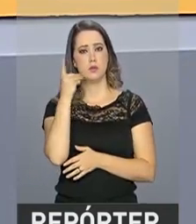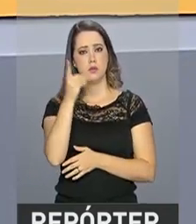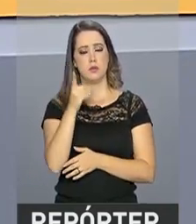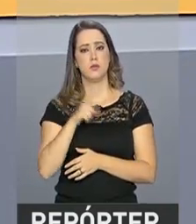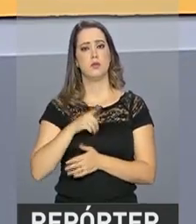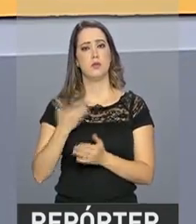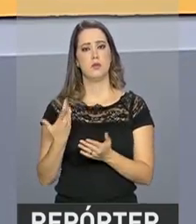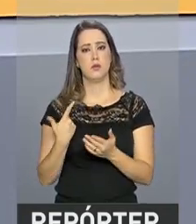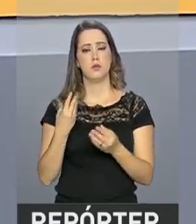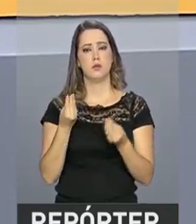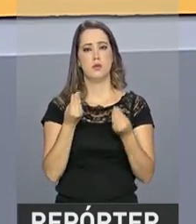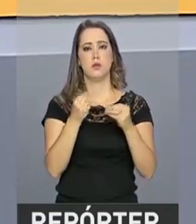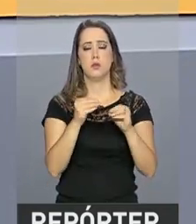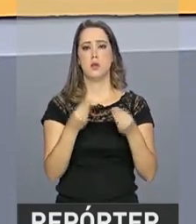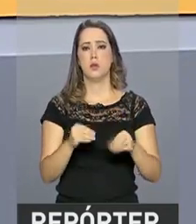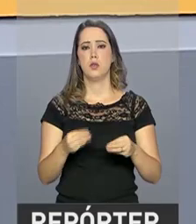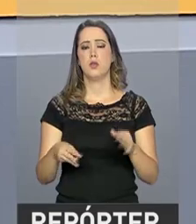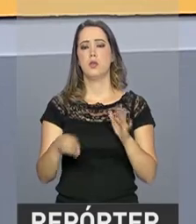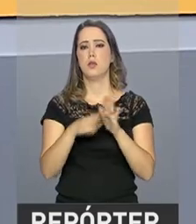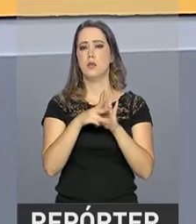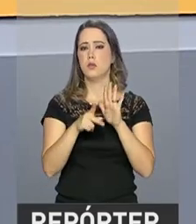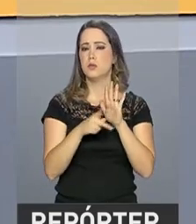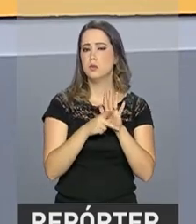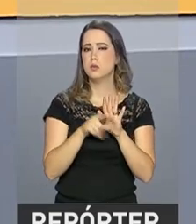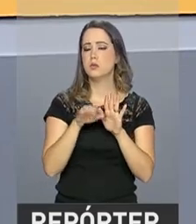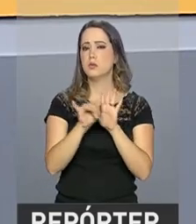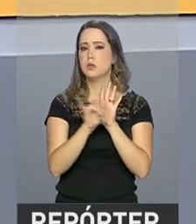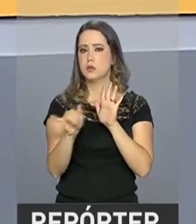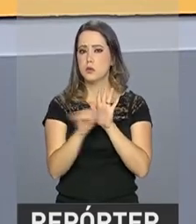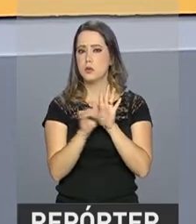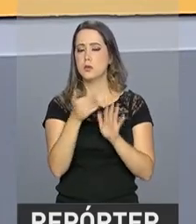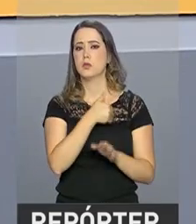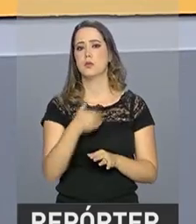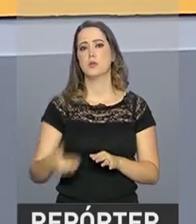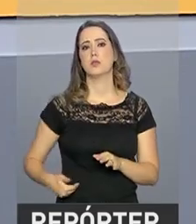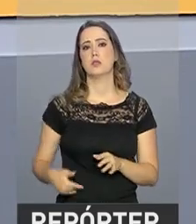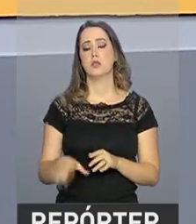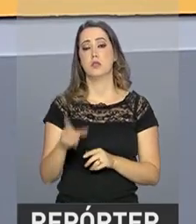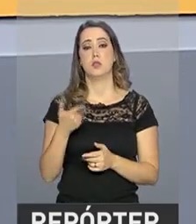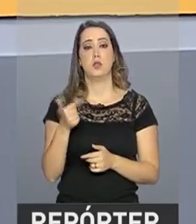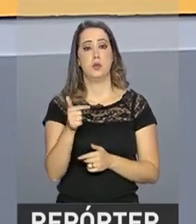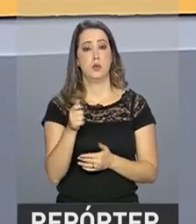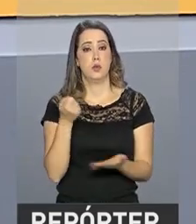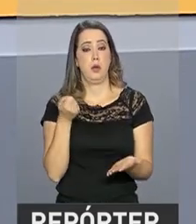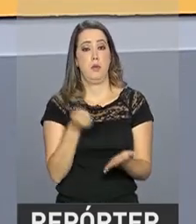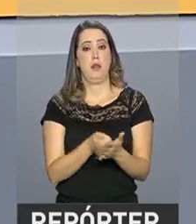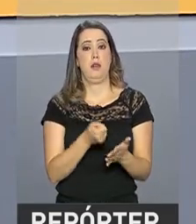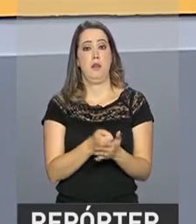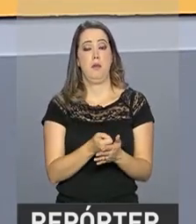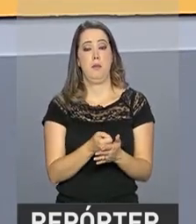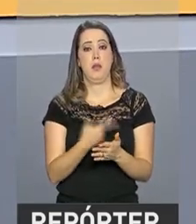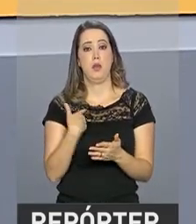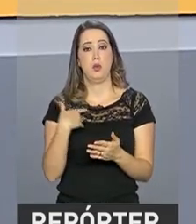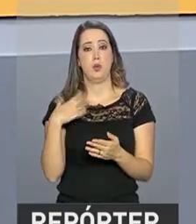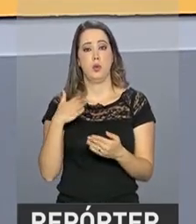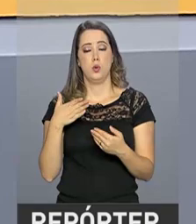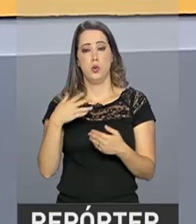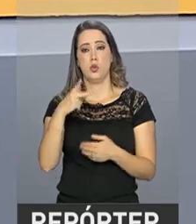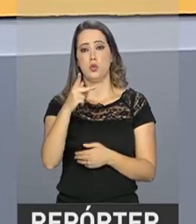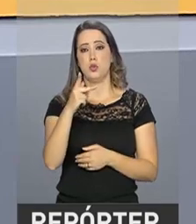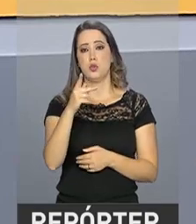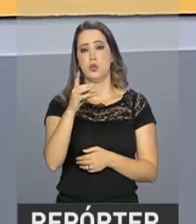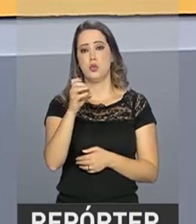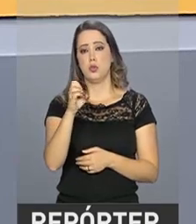foi incorporada também a medida provisória editada pelo governo que isenta da cobrança de pedágio os caminhões com eixos